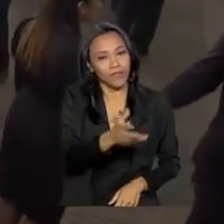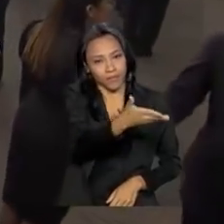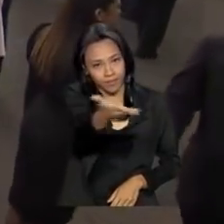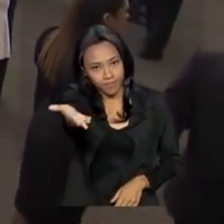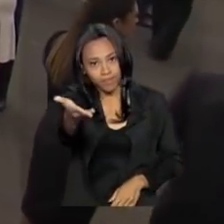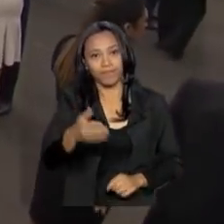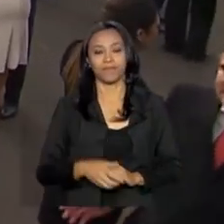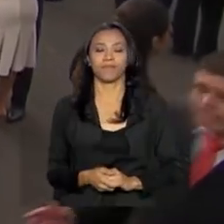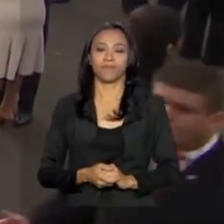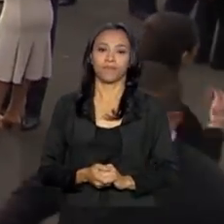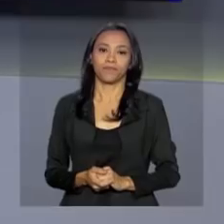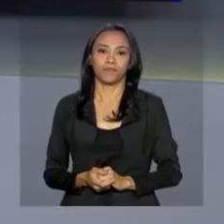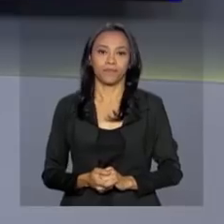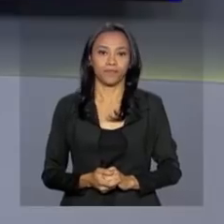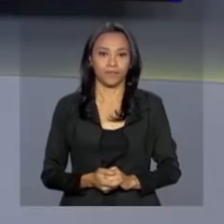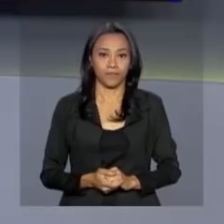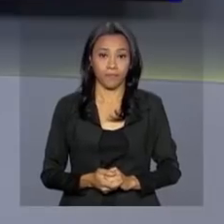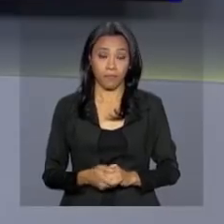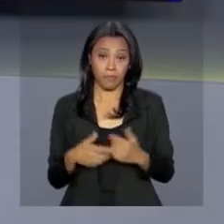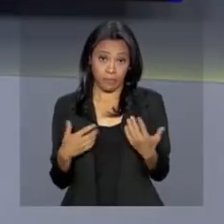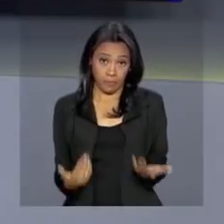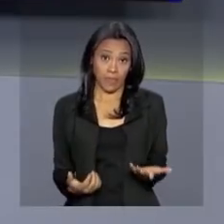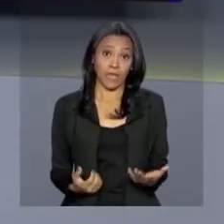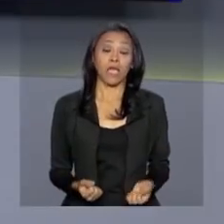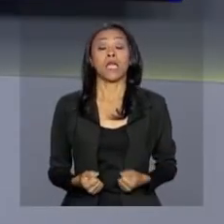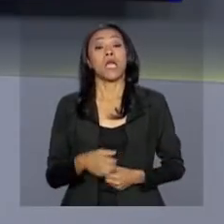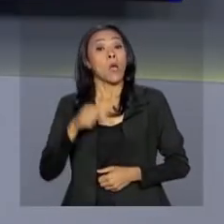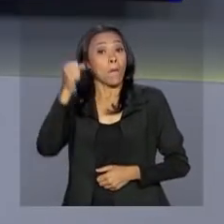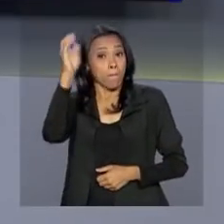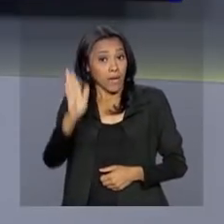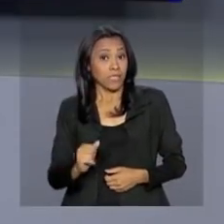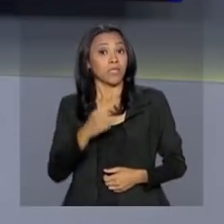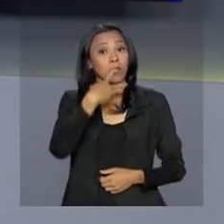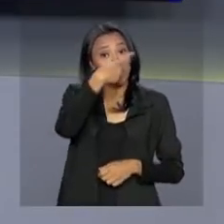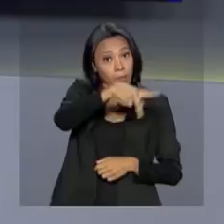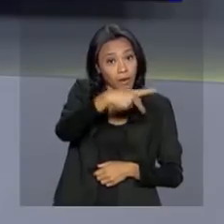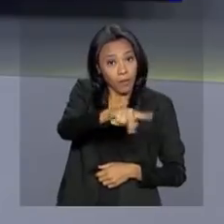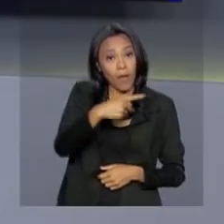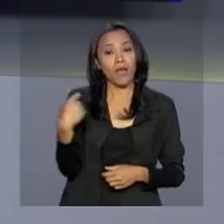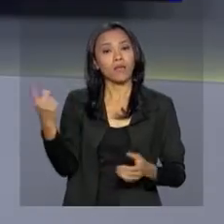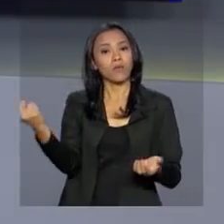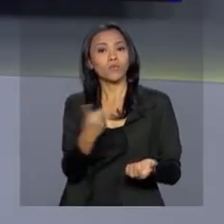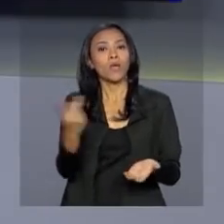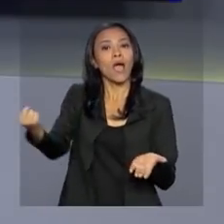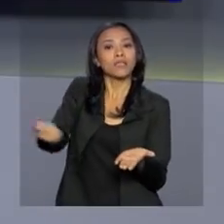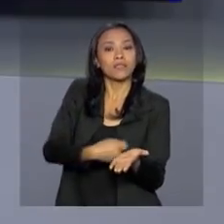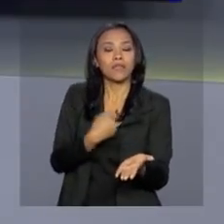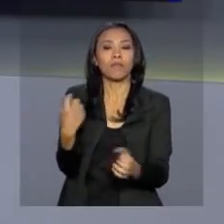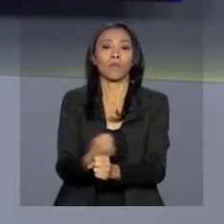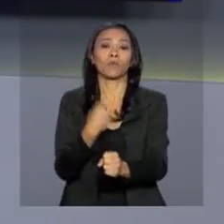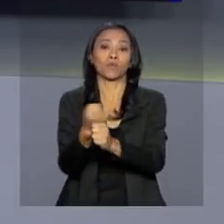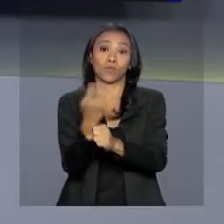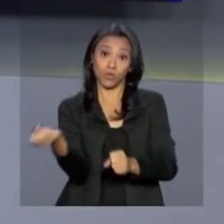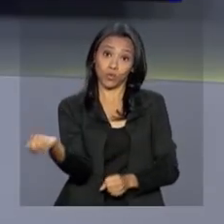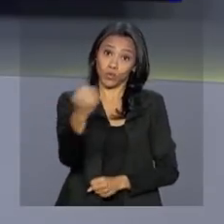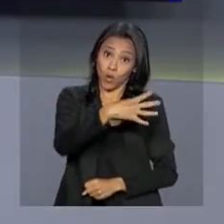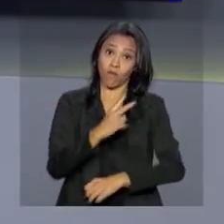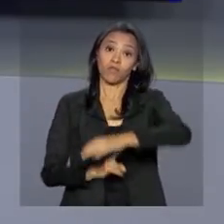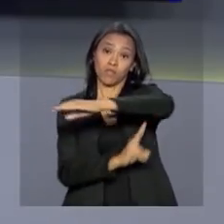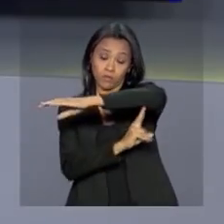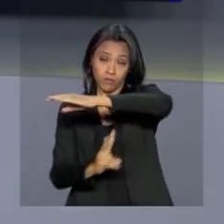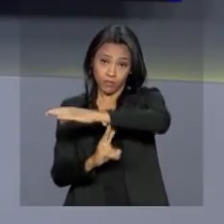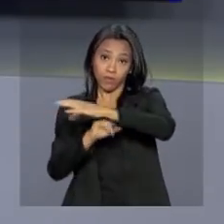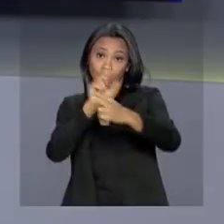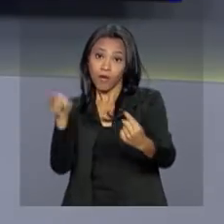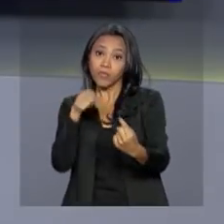de Benites e Brasil e Paraguai assinaram um acordo para a construção de duas novas Pontes A ideia é